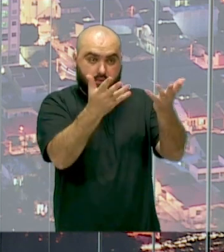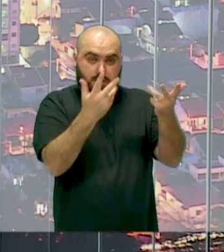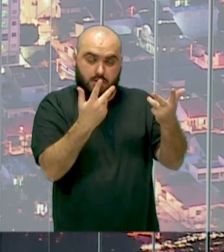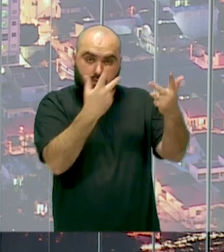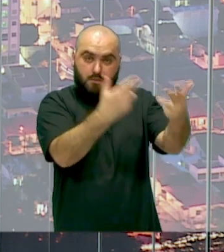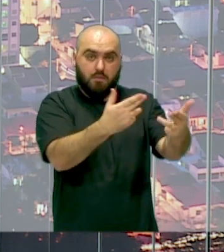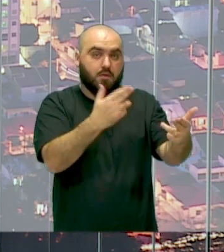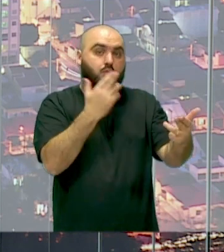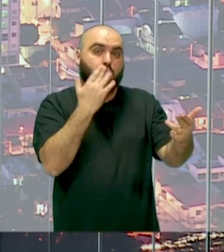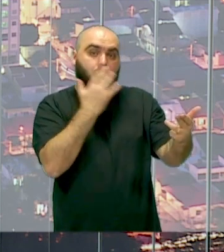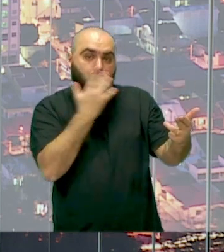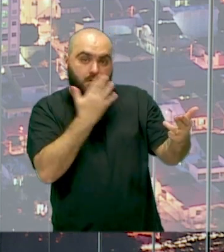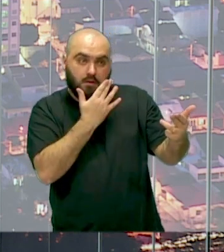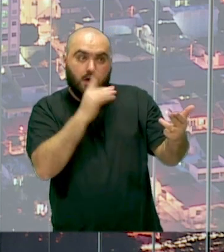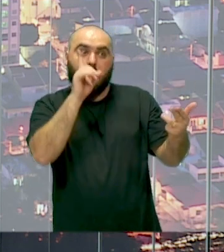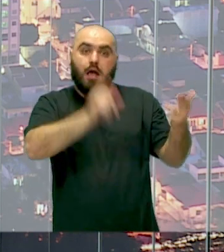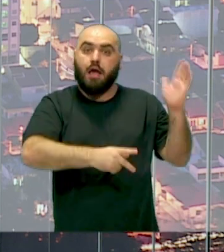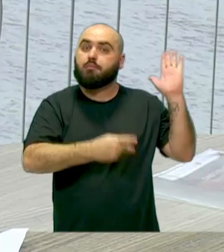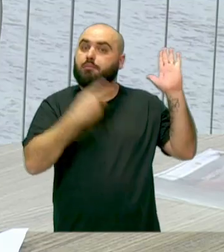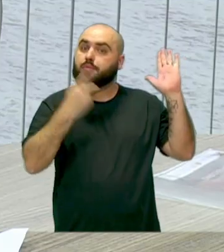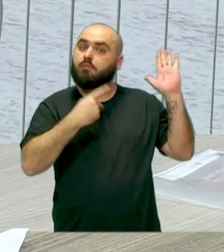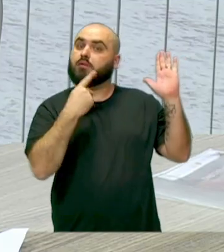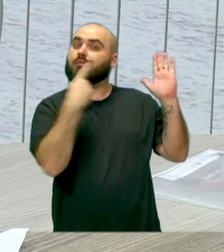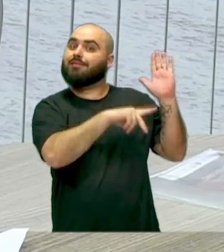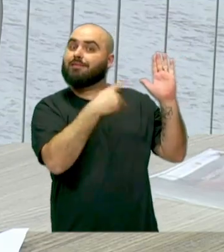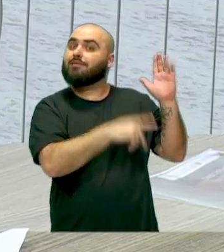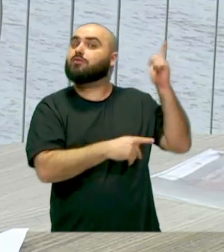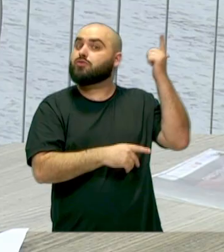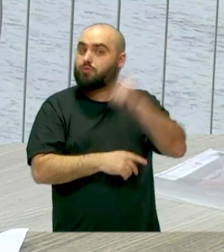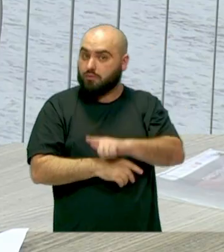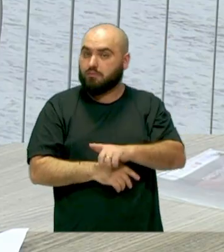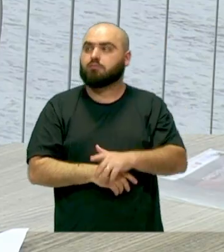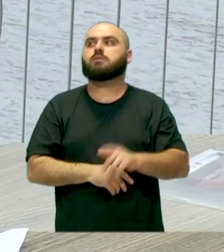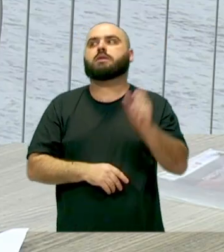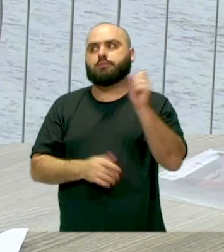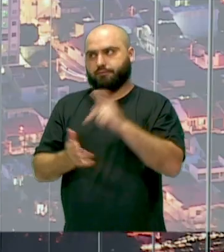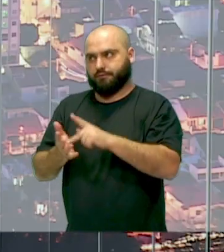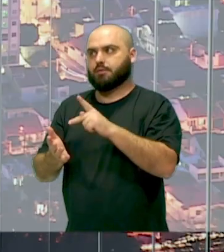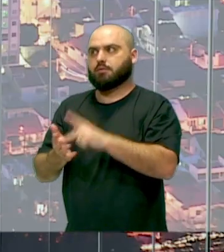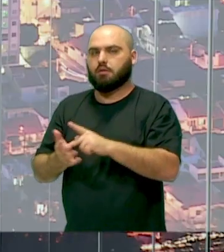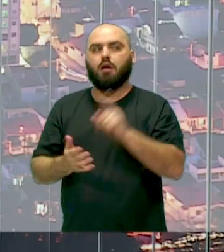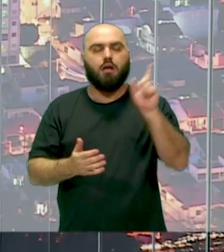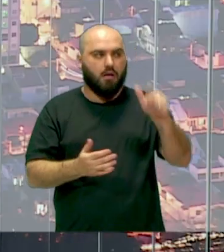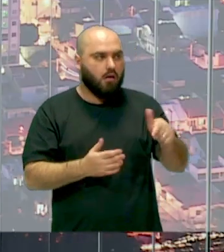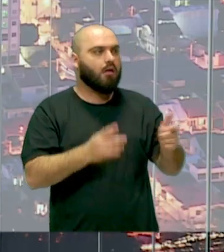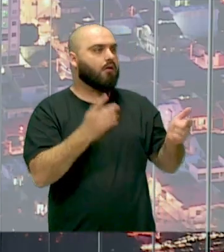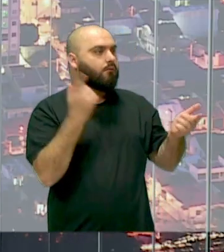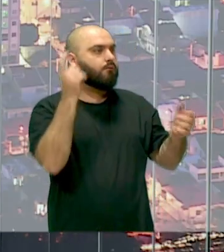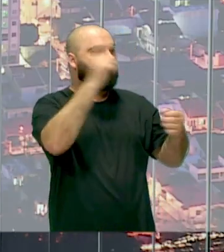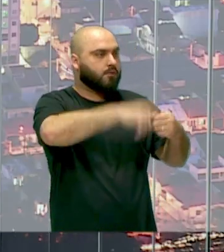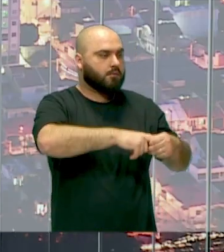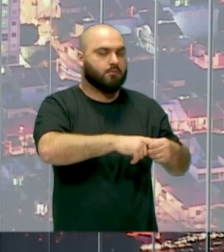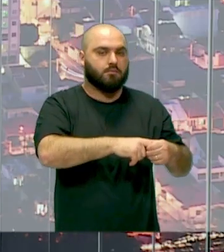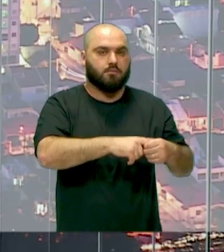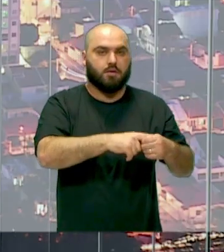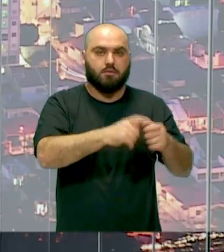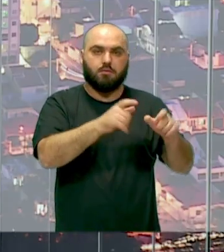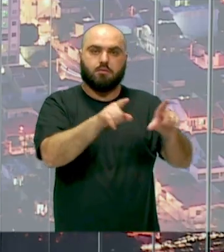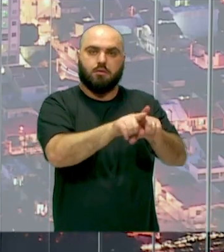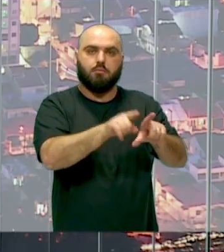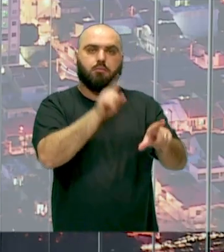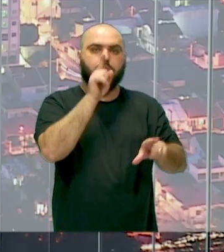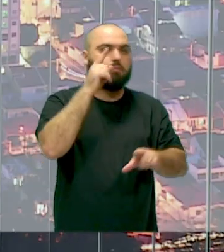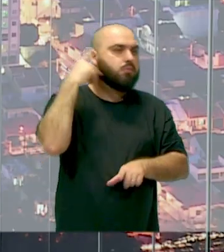e essa é uma promessa de campanha agora dele. Também de reativar isso e de ampliar a política